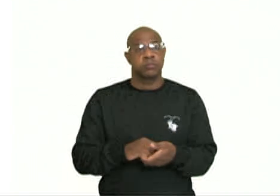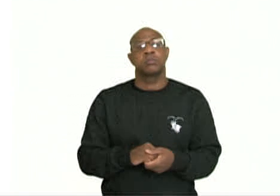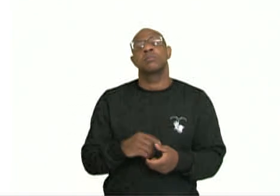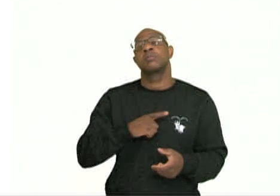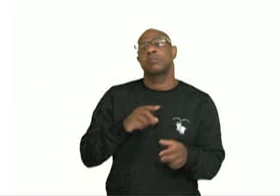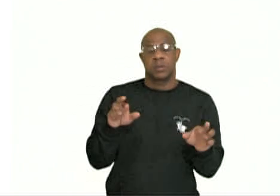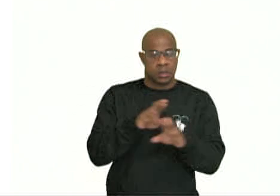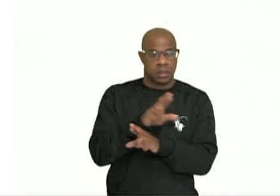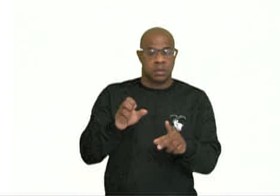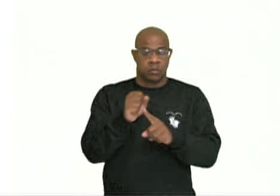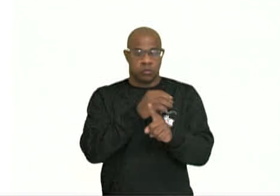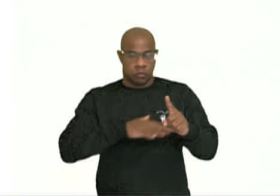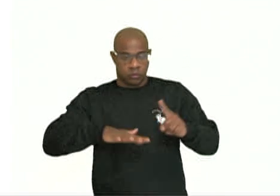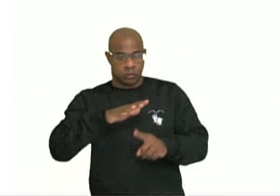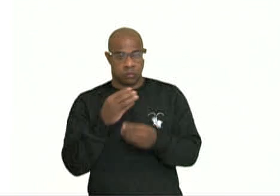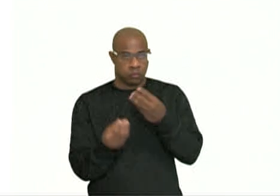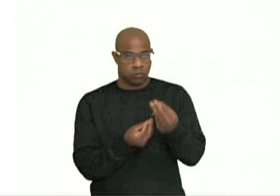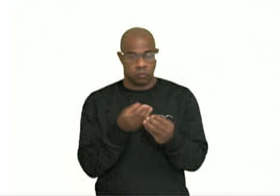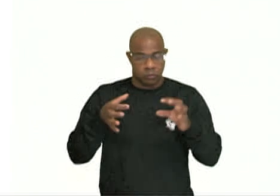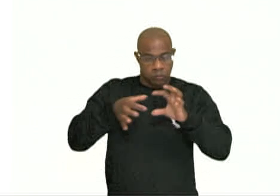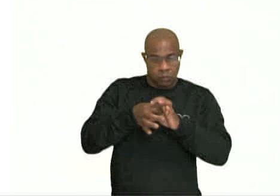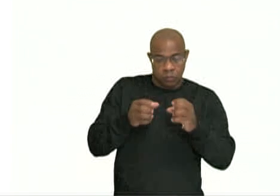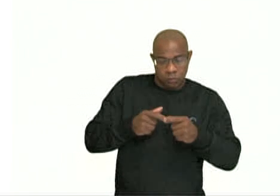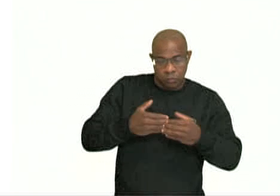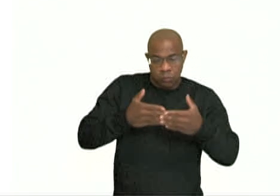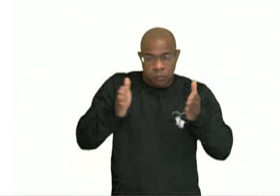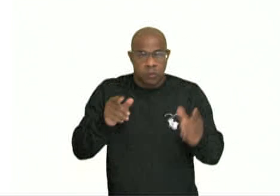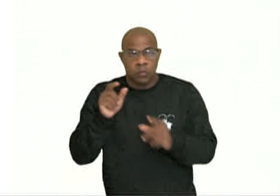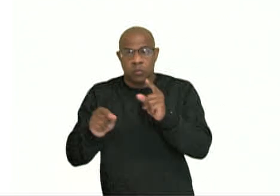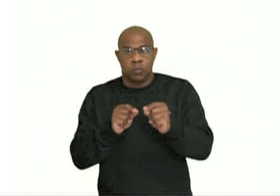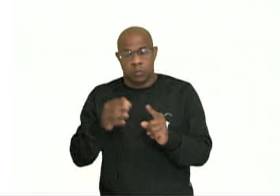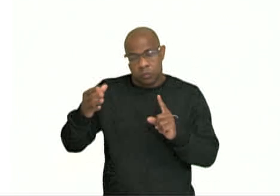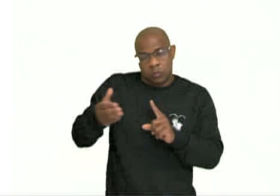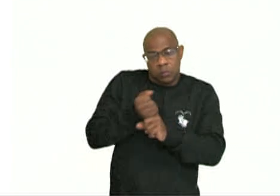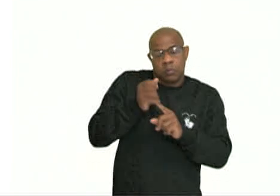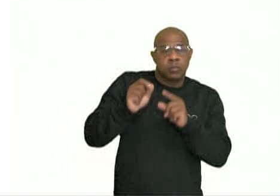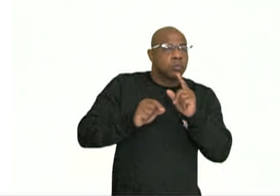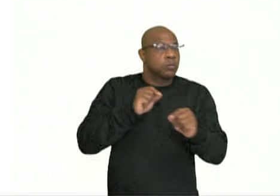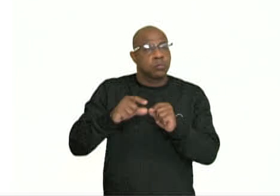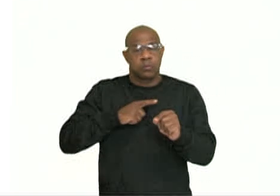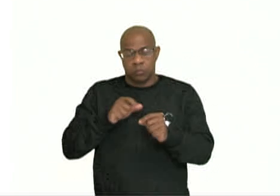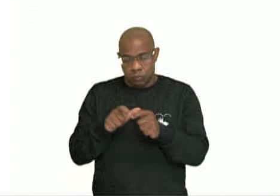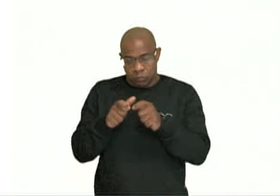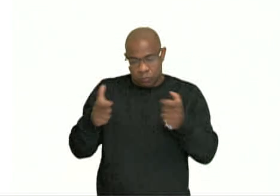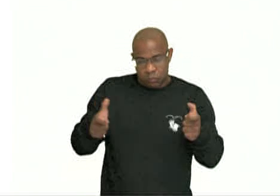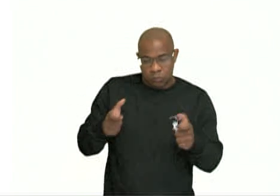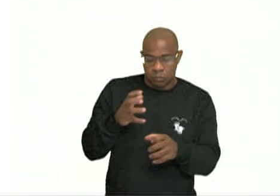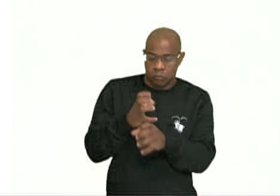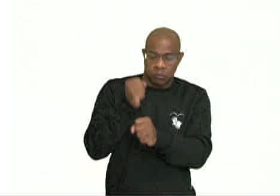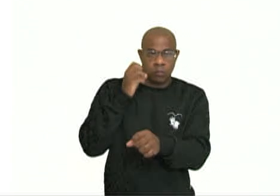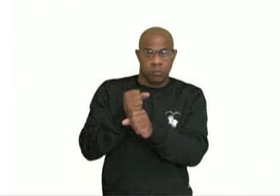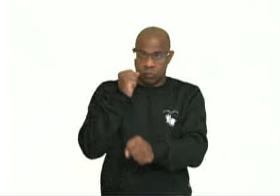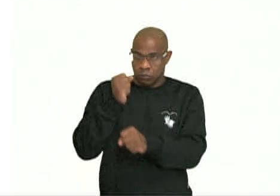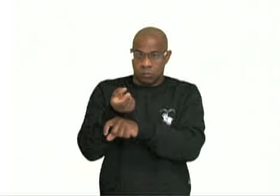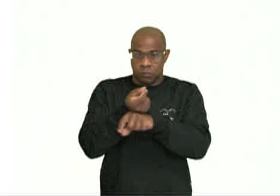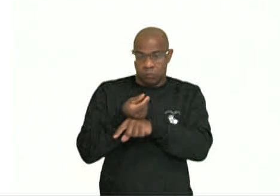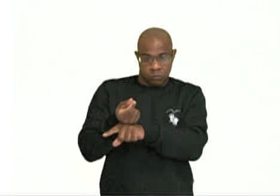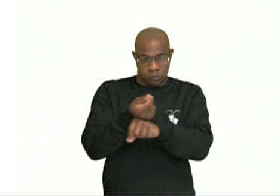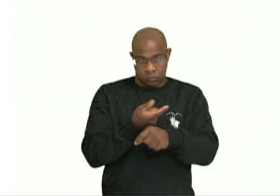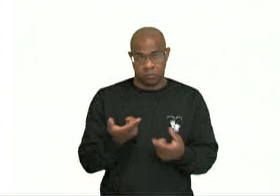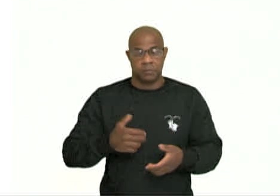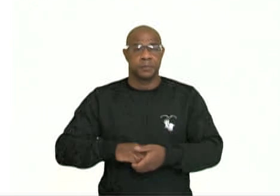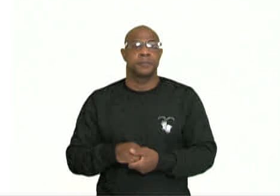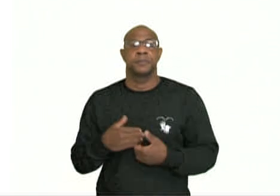a relação social hegemônica, ampliar sua dominação com base no aumento dos lucros capitalista.